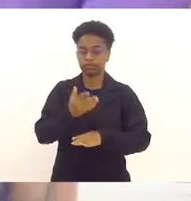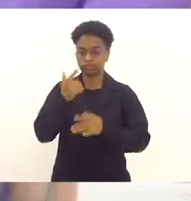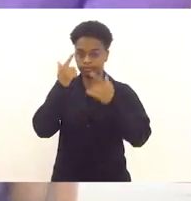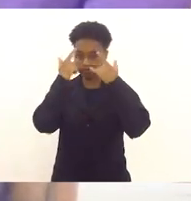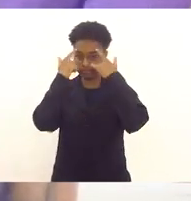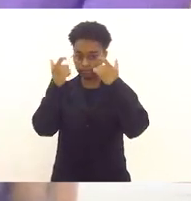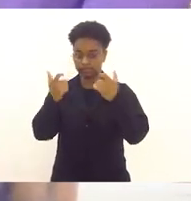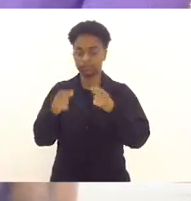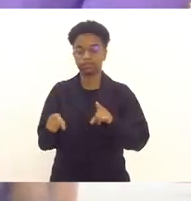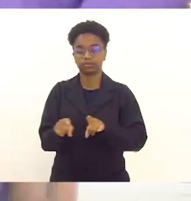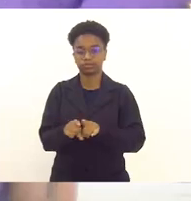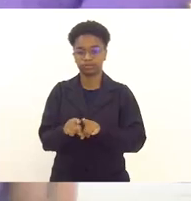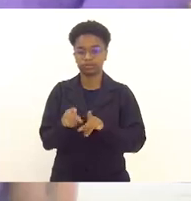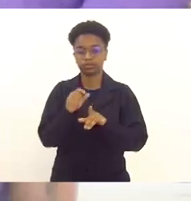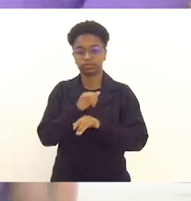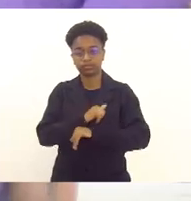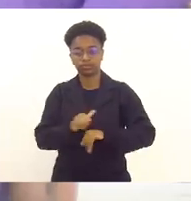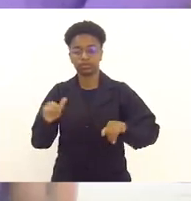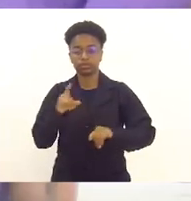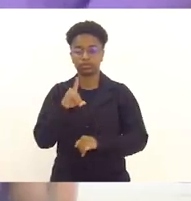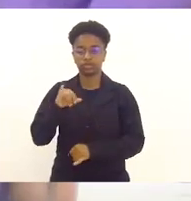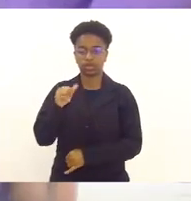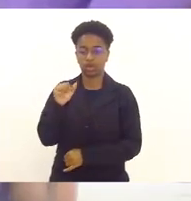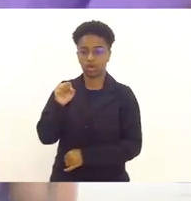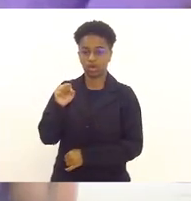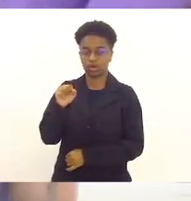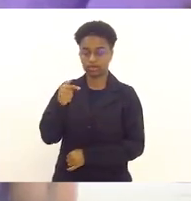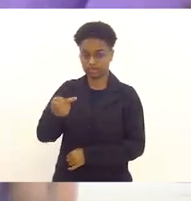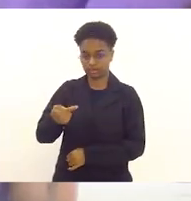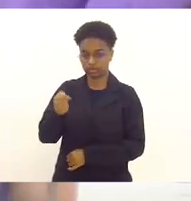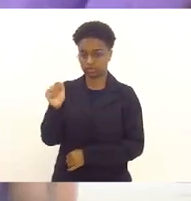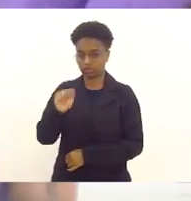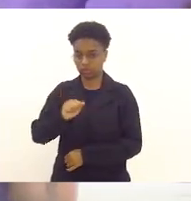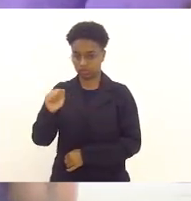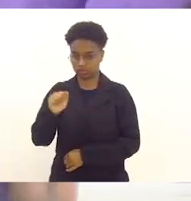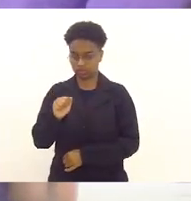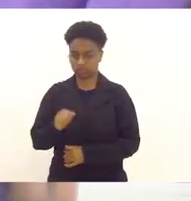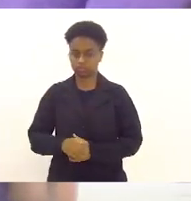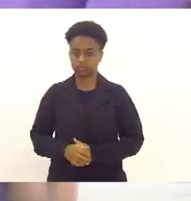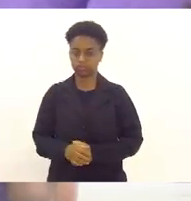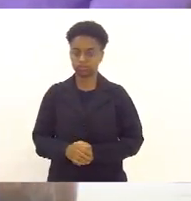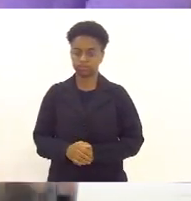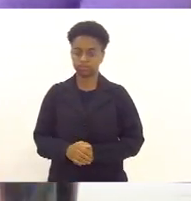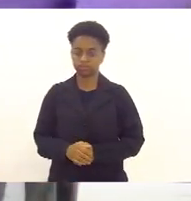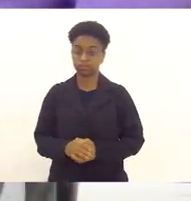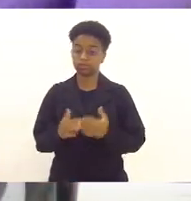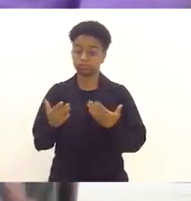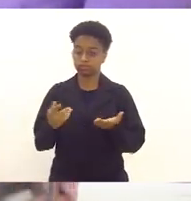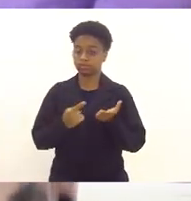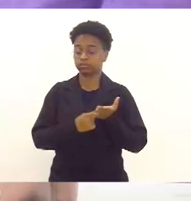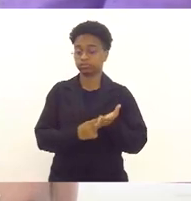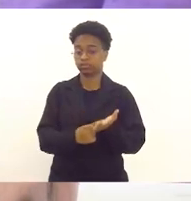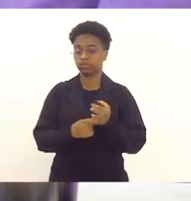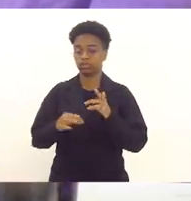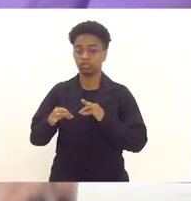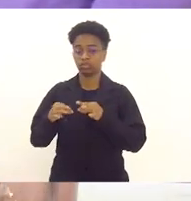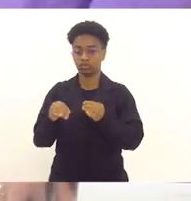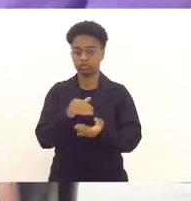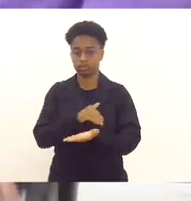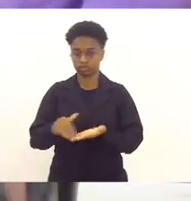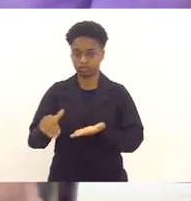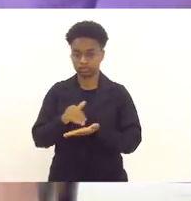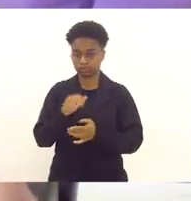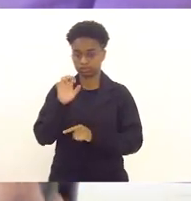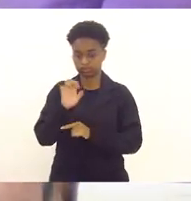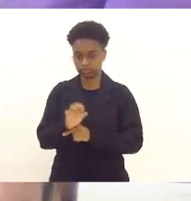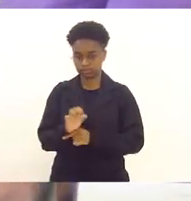lançado no dia 8 no dia 7 de agosto desse mês ou seja um pacto de todas as secretarias do